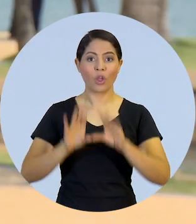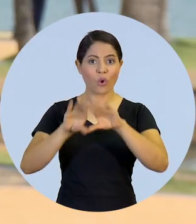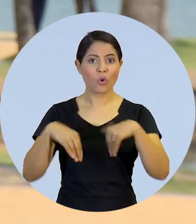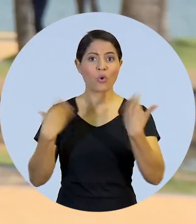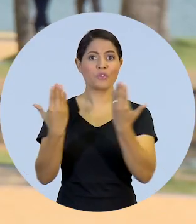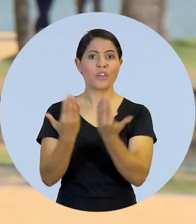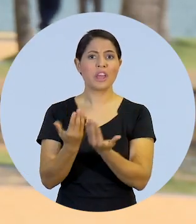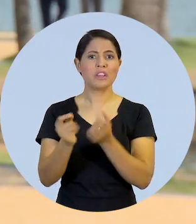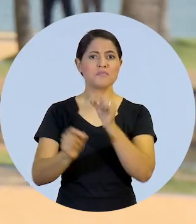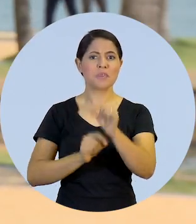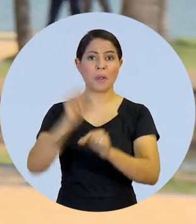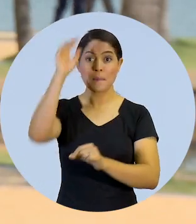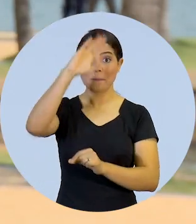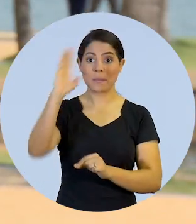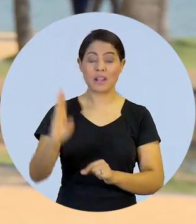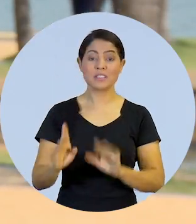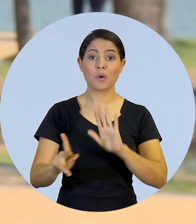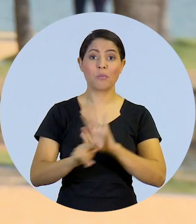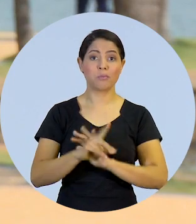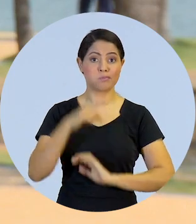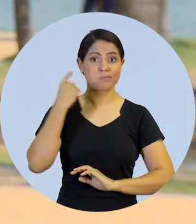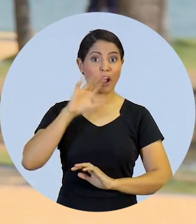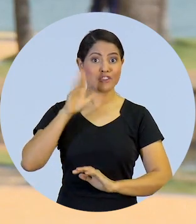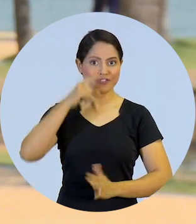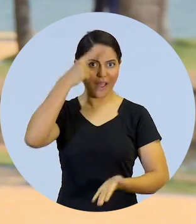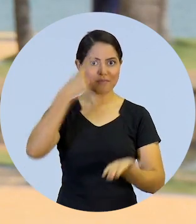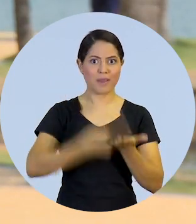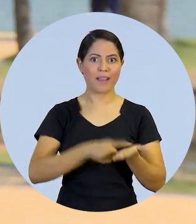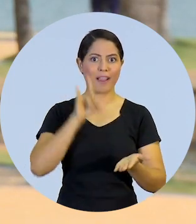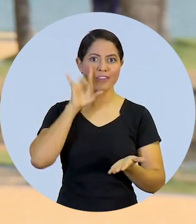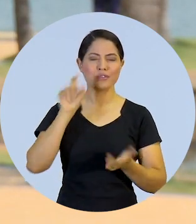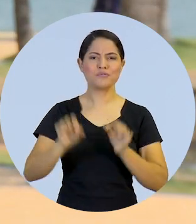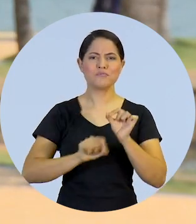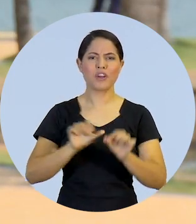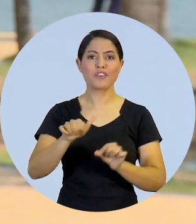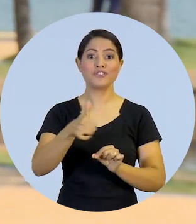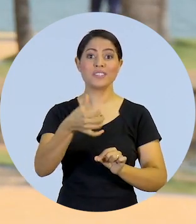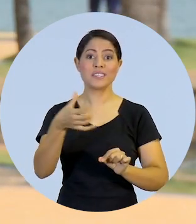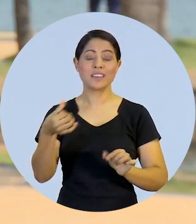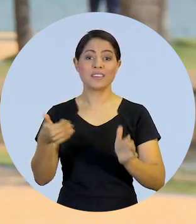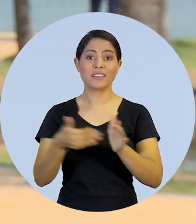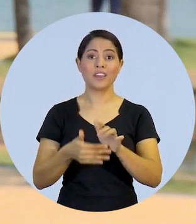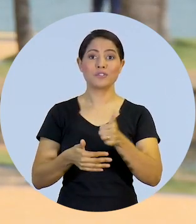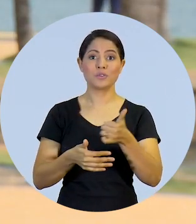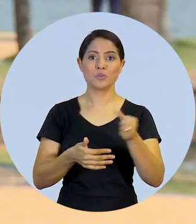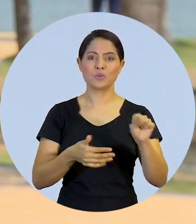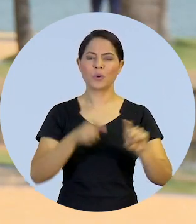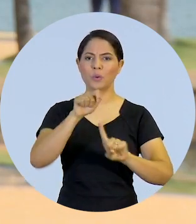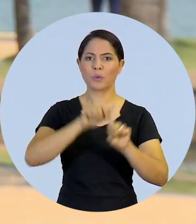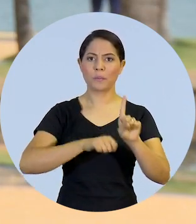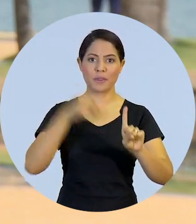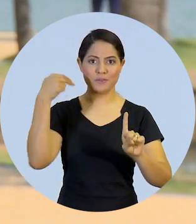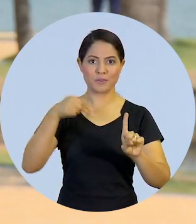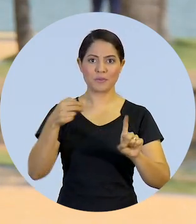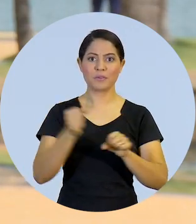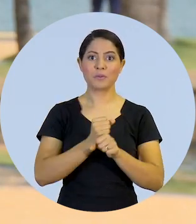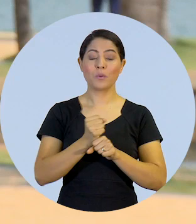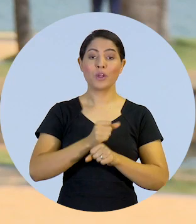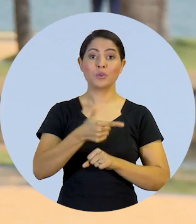A Conferência Nacional da Advocacia já tem data marcada. Entre os dias 16 e 18 de novembro